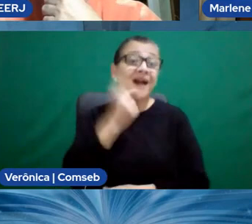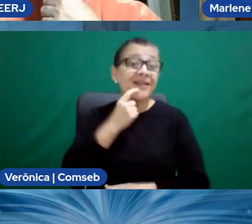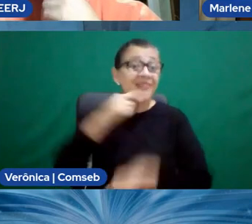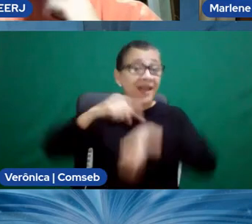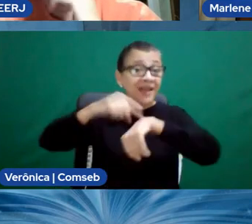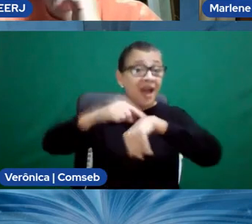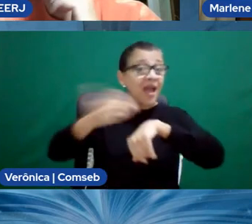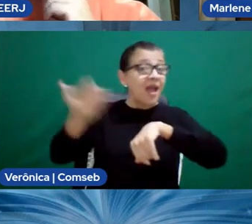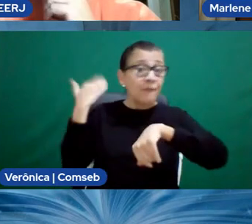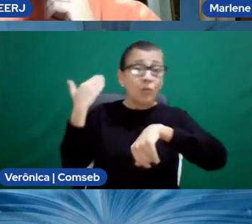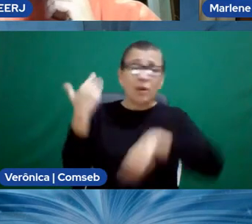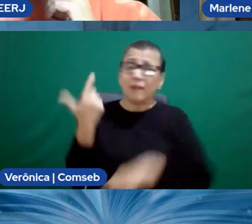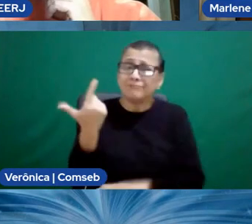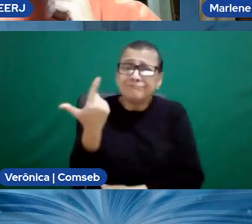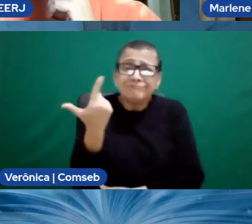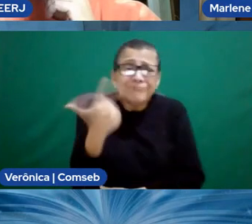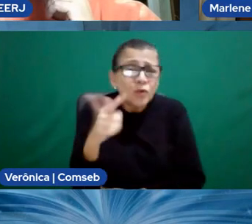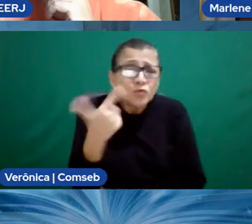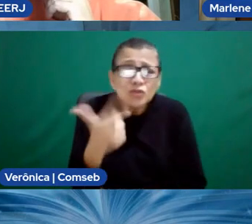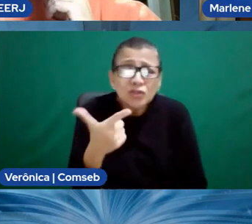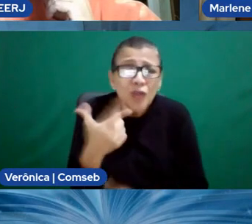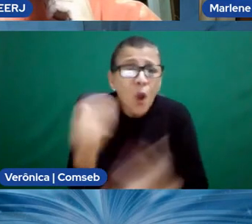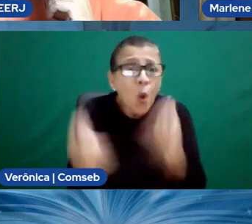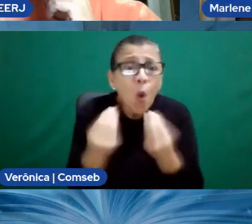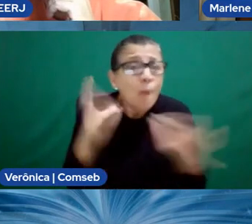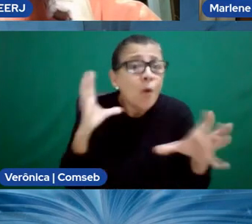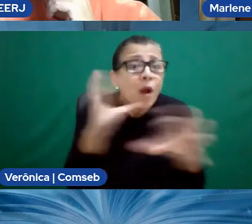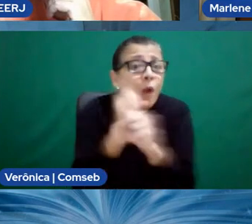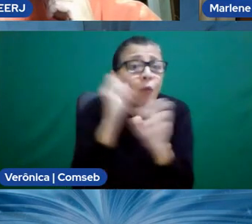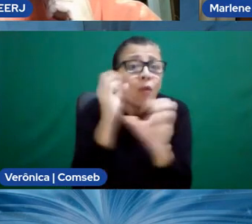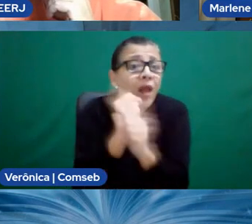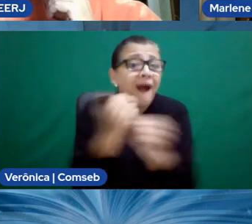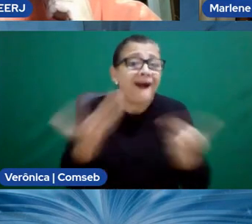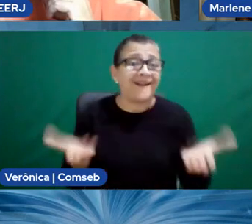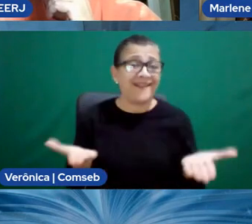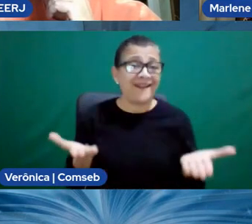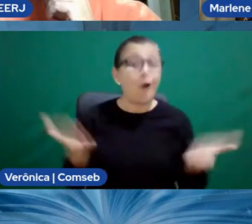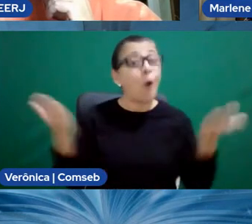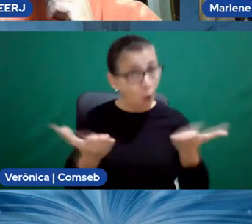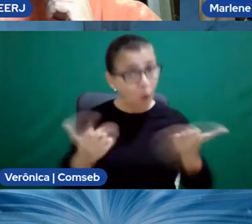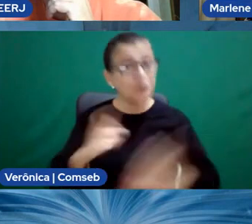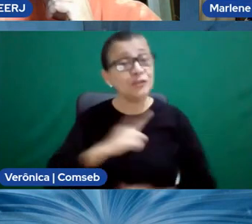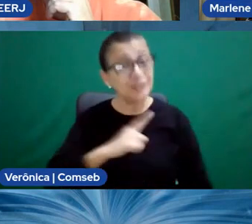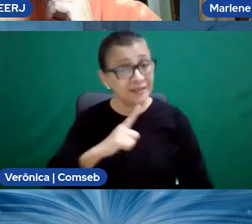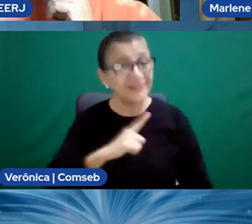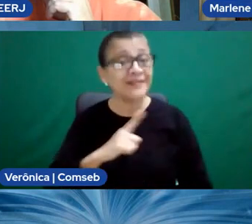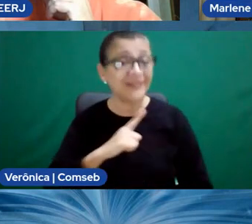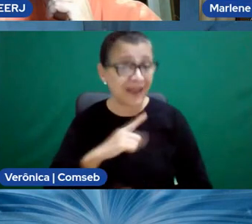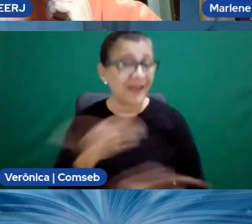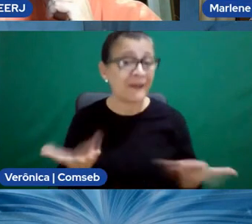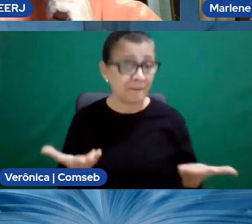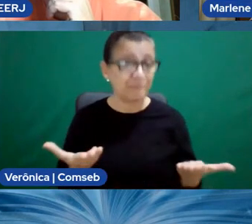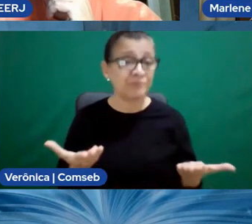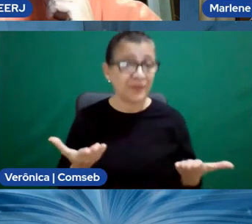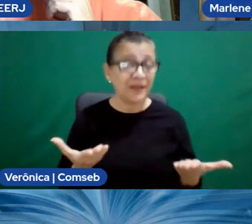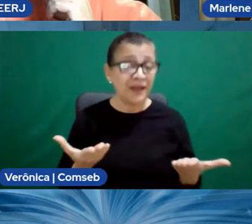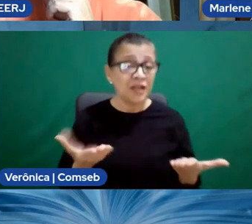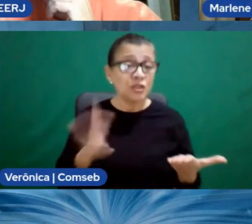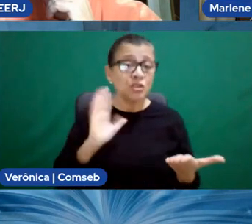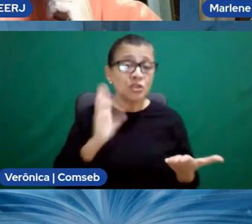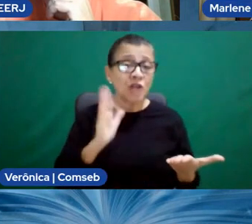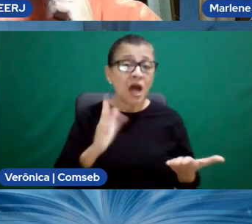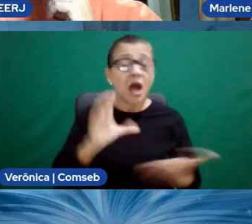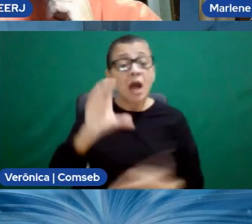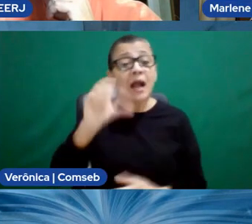de maneira nenhuma como você fazer esses cálculos. Hoje em dia nós temos o carbono 14, já há décadas que nós temos o